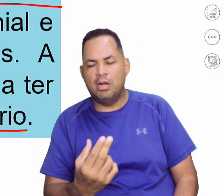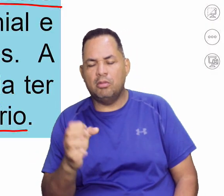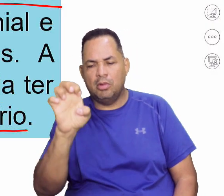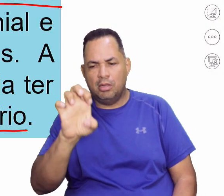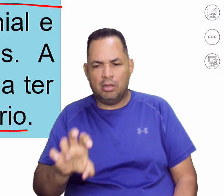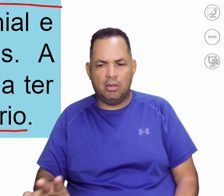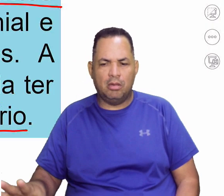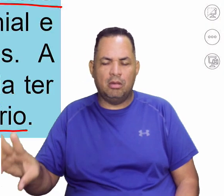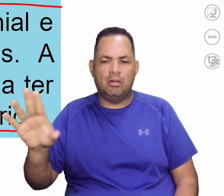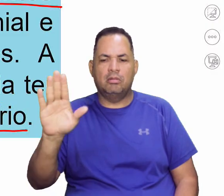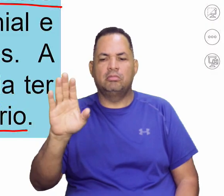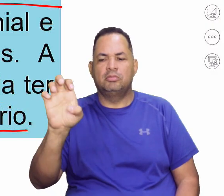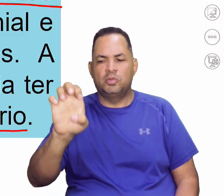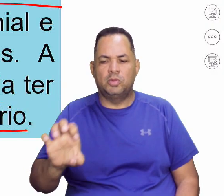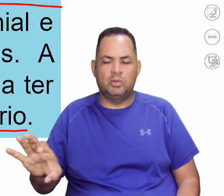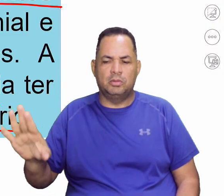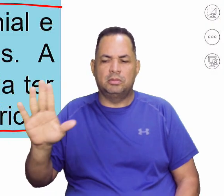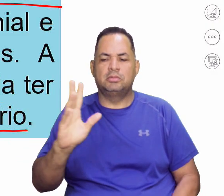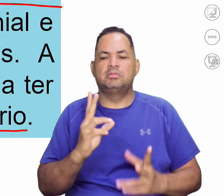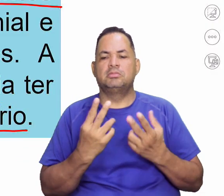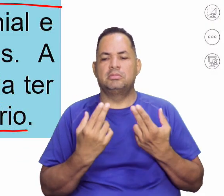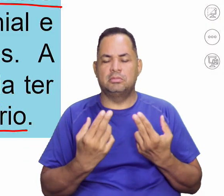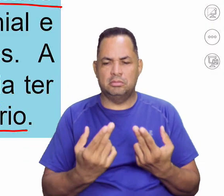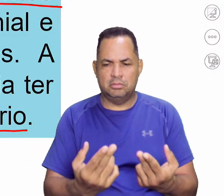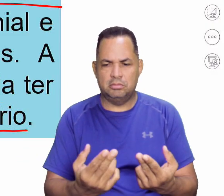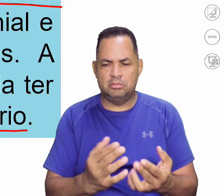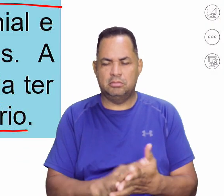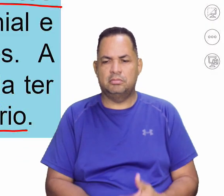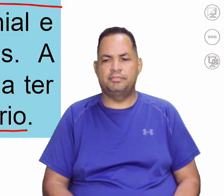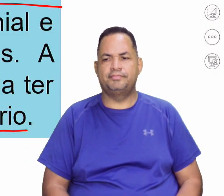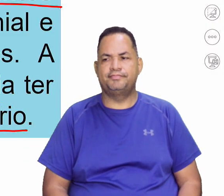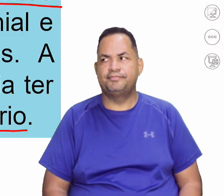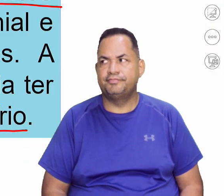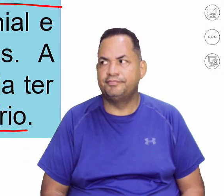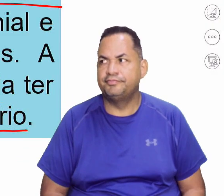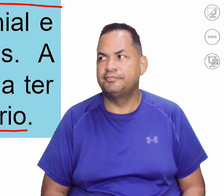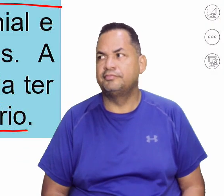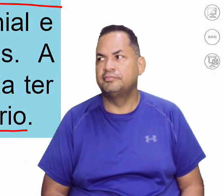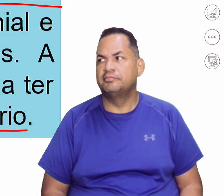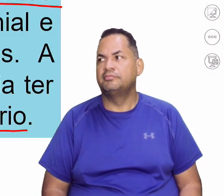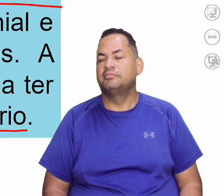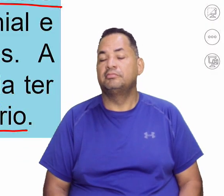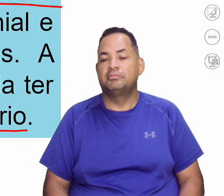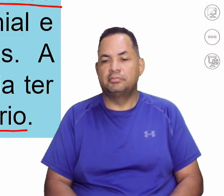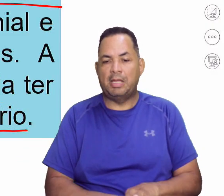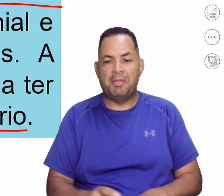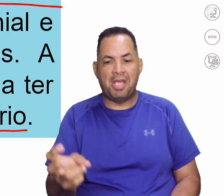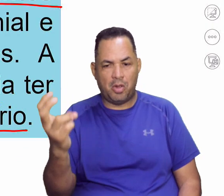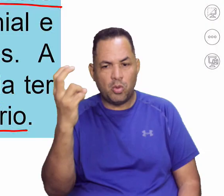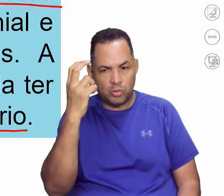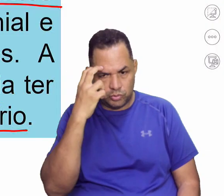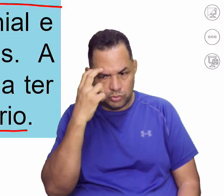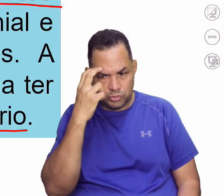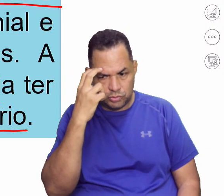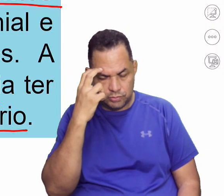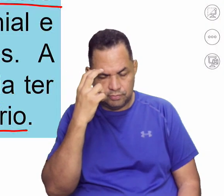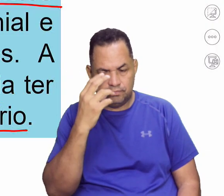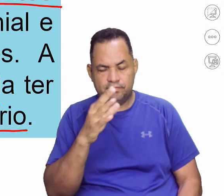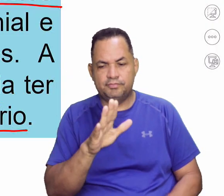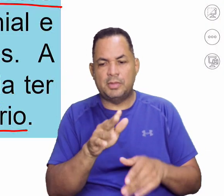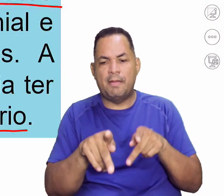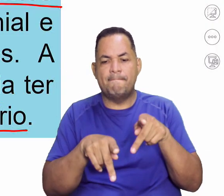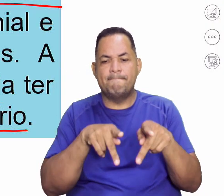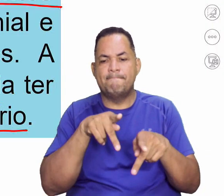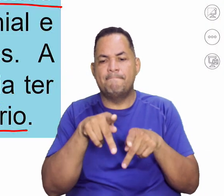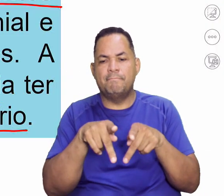europeu, a ter a língua, o mesmo idioma do europeu e também a cultura do europeu. Então, esse povo,